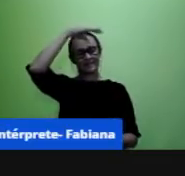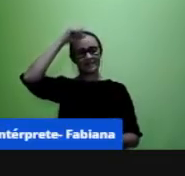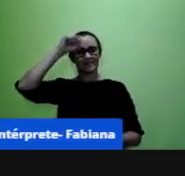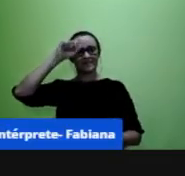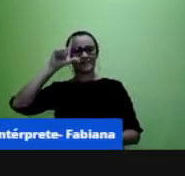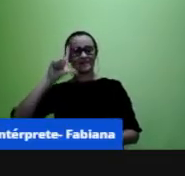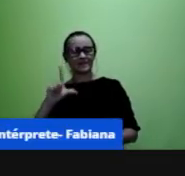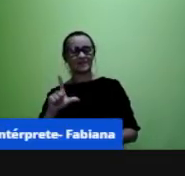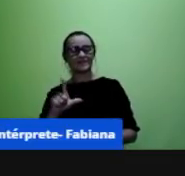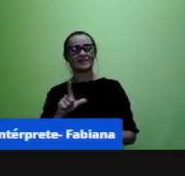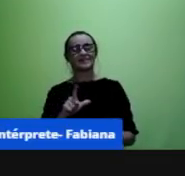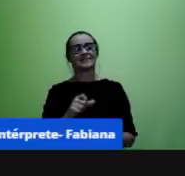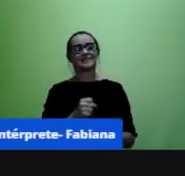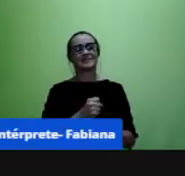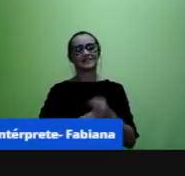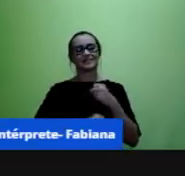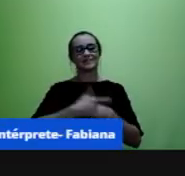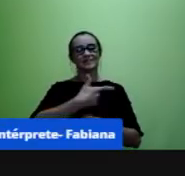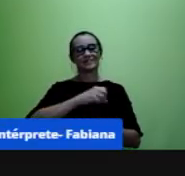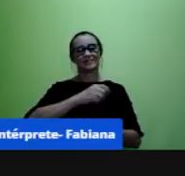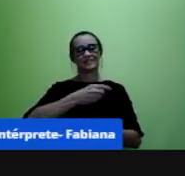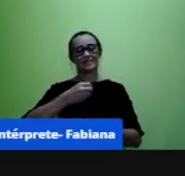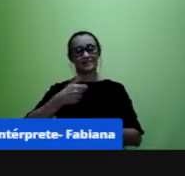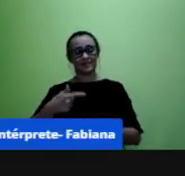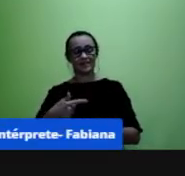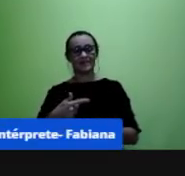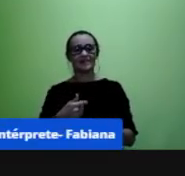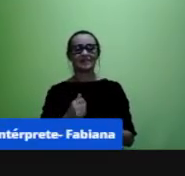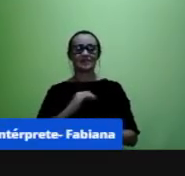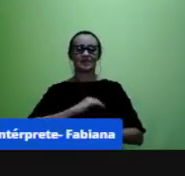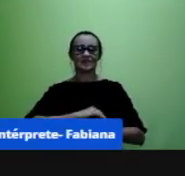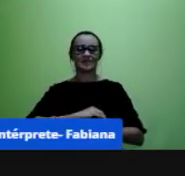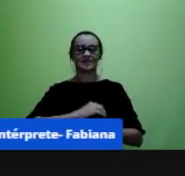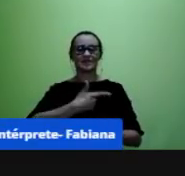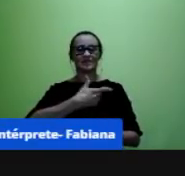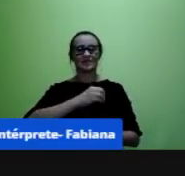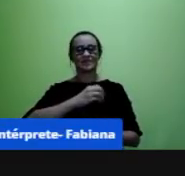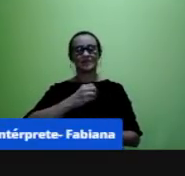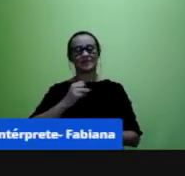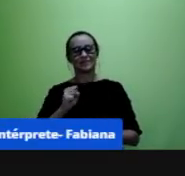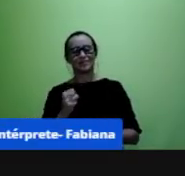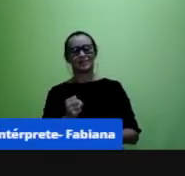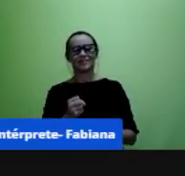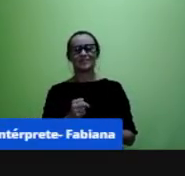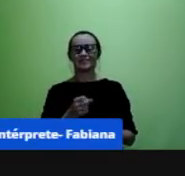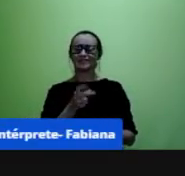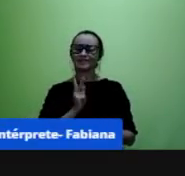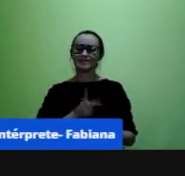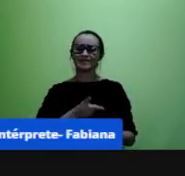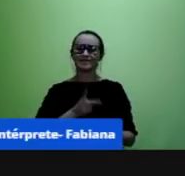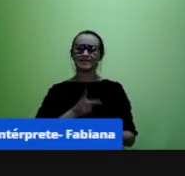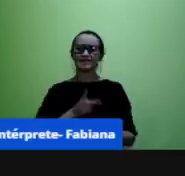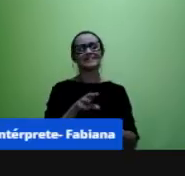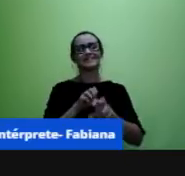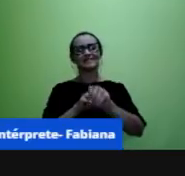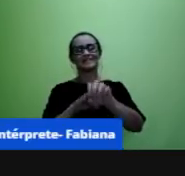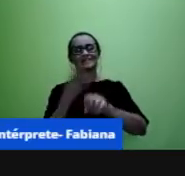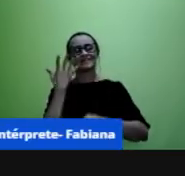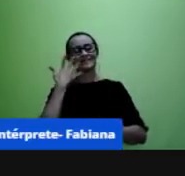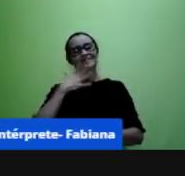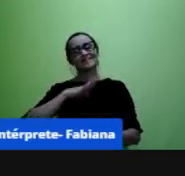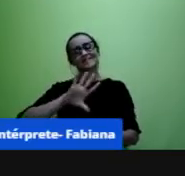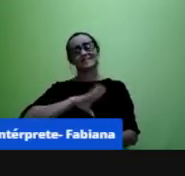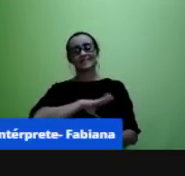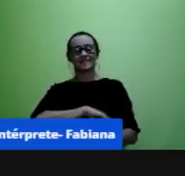turma de 2007. Estou na REME desde 2008 e sempre com a educação infantil, porque é a turminha do meu coração.